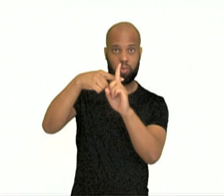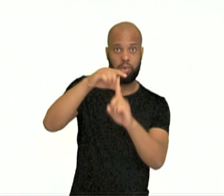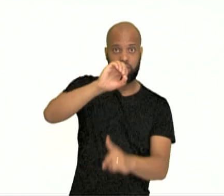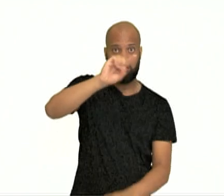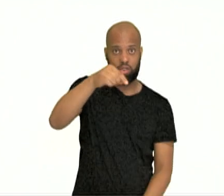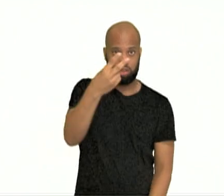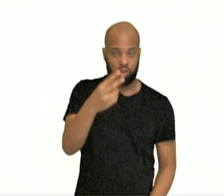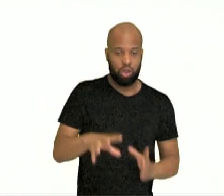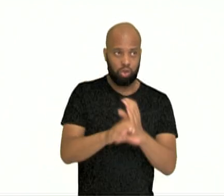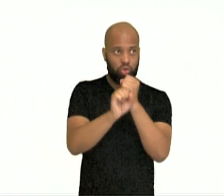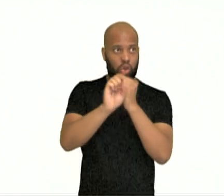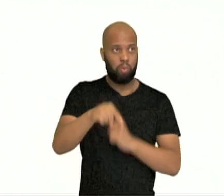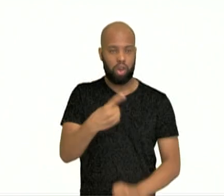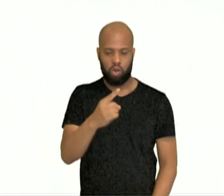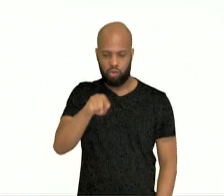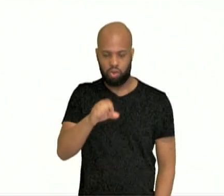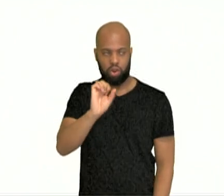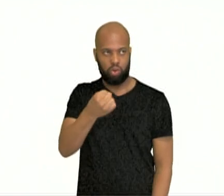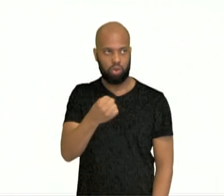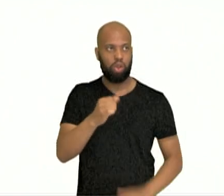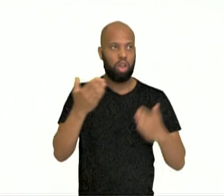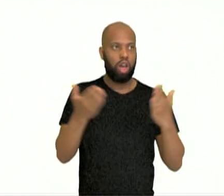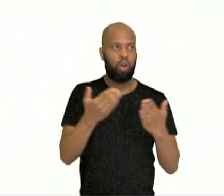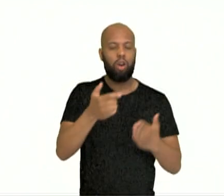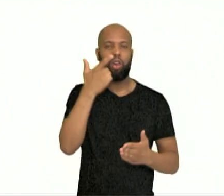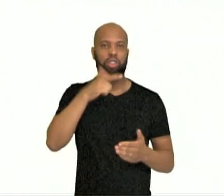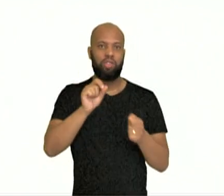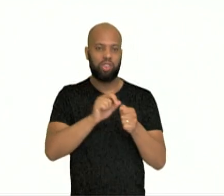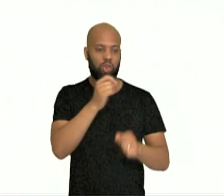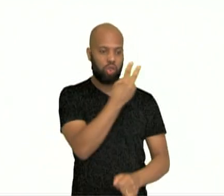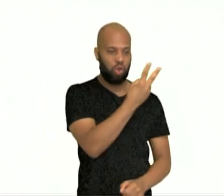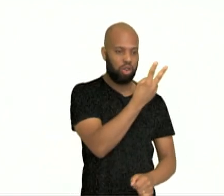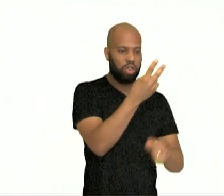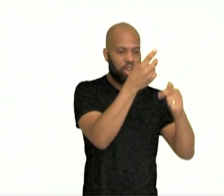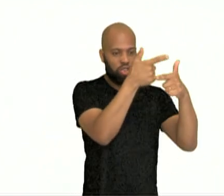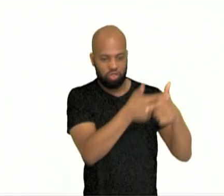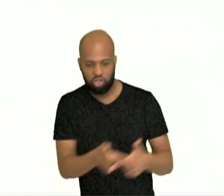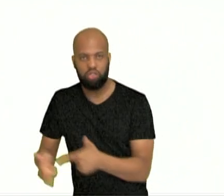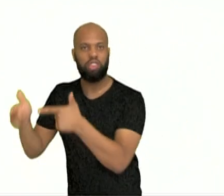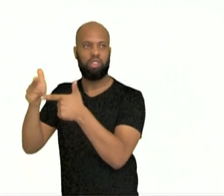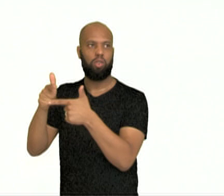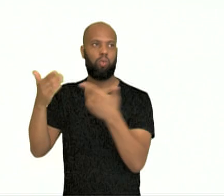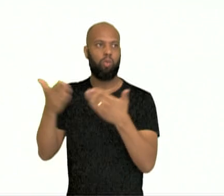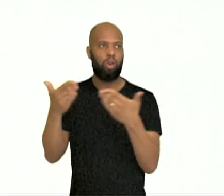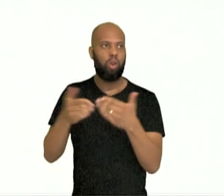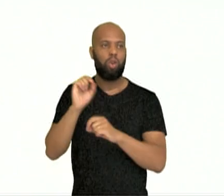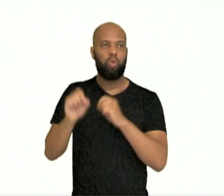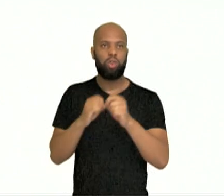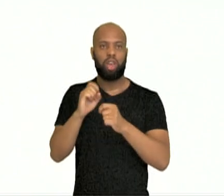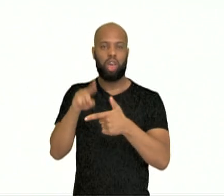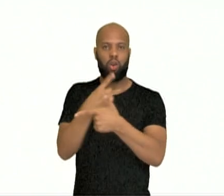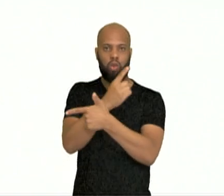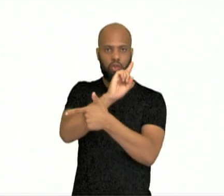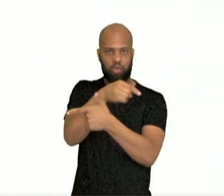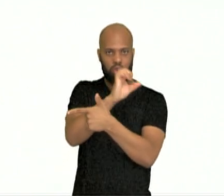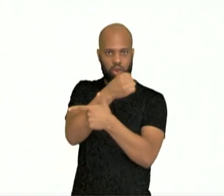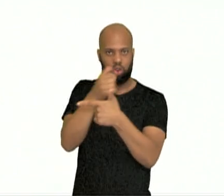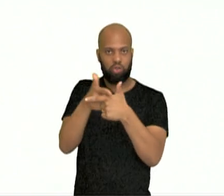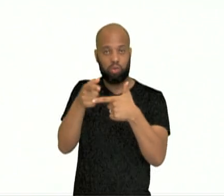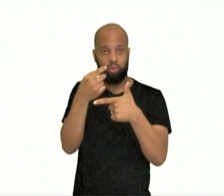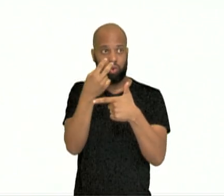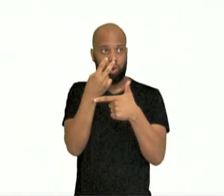E dessa forma eu já consigo descobrir também o valor do parâmetro B. Nós temos aqui A mais B igual a 1,6. Fazendo